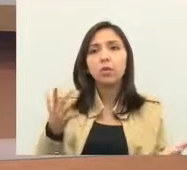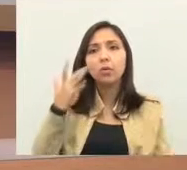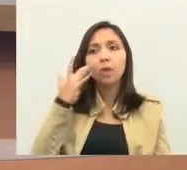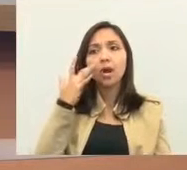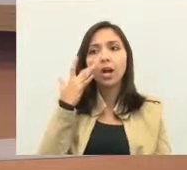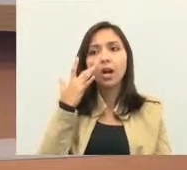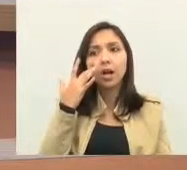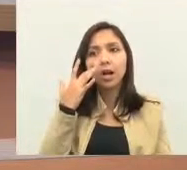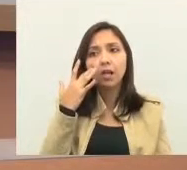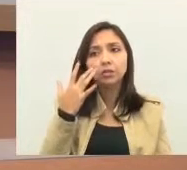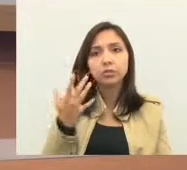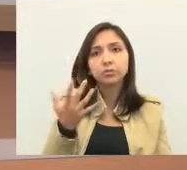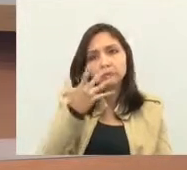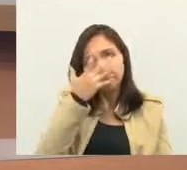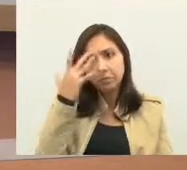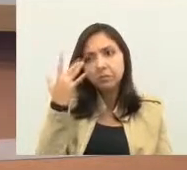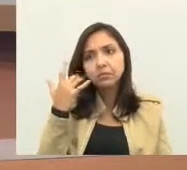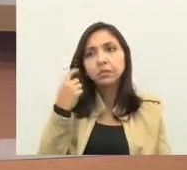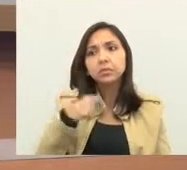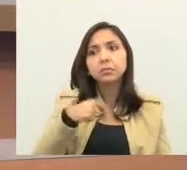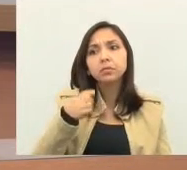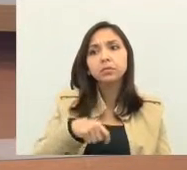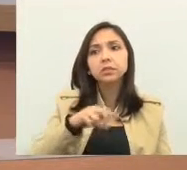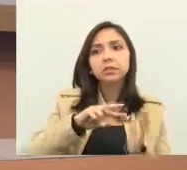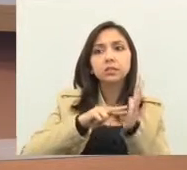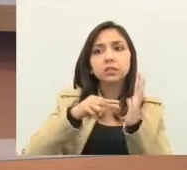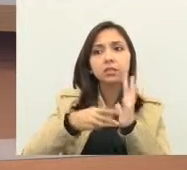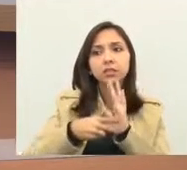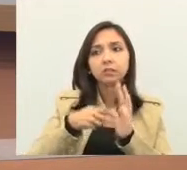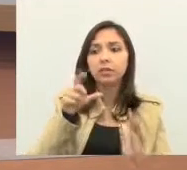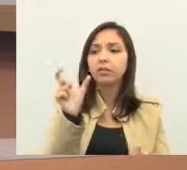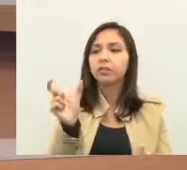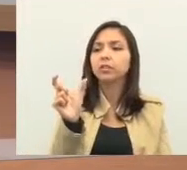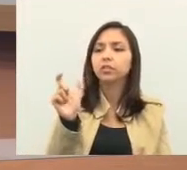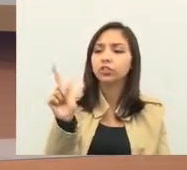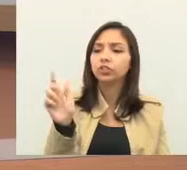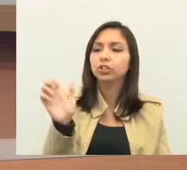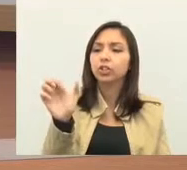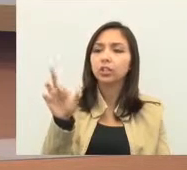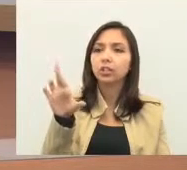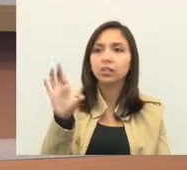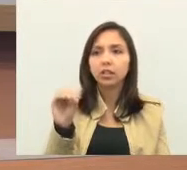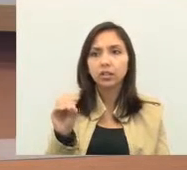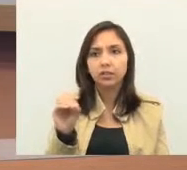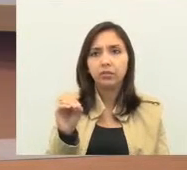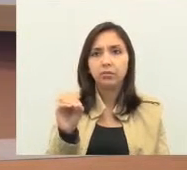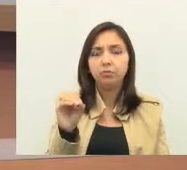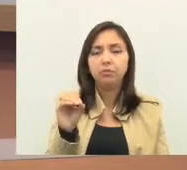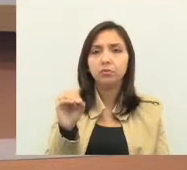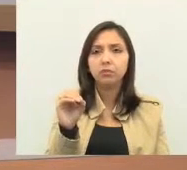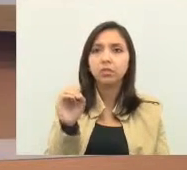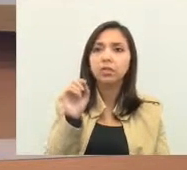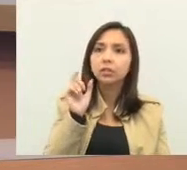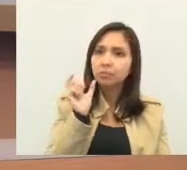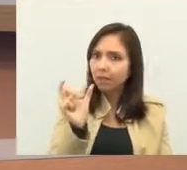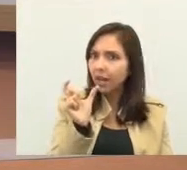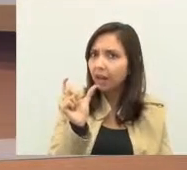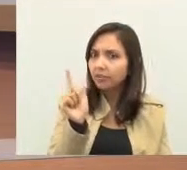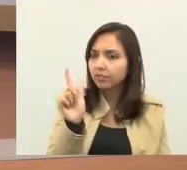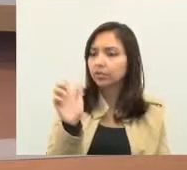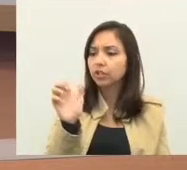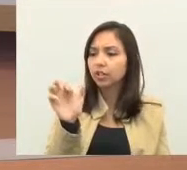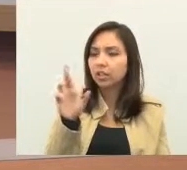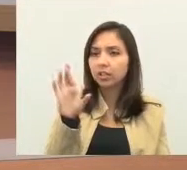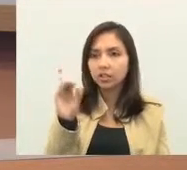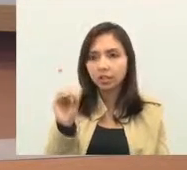pessoas deveriam consultar o que significa a palavra gênero. Quando a gente fala em gênero,